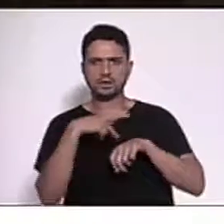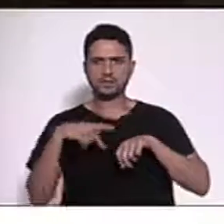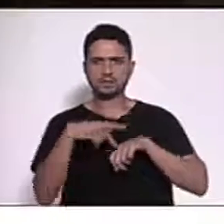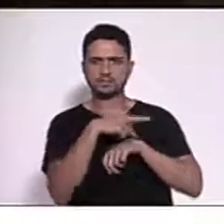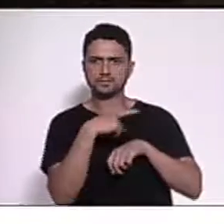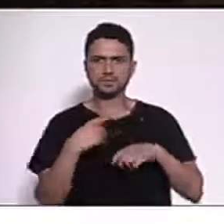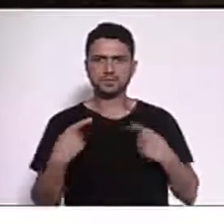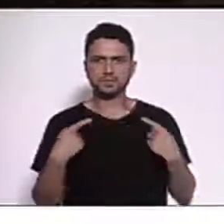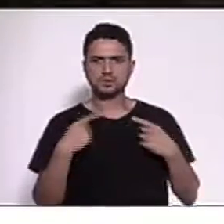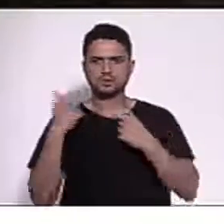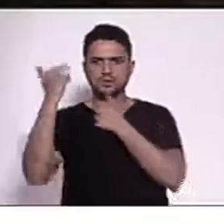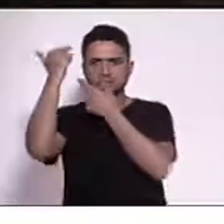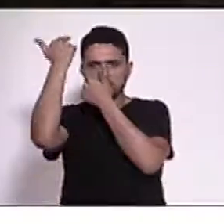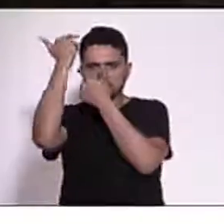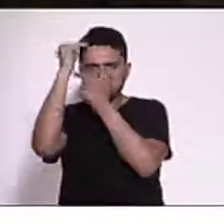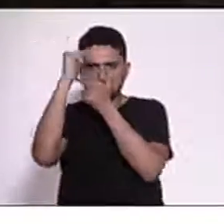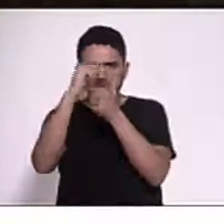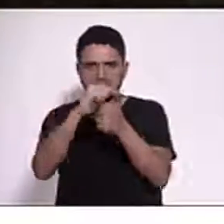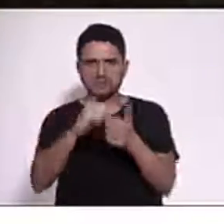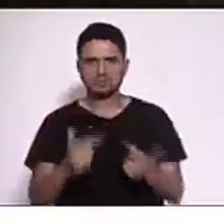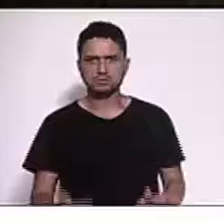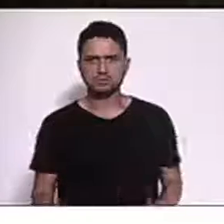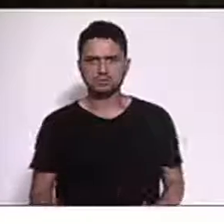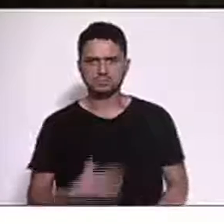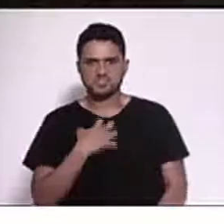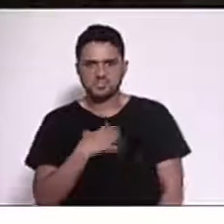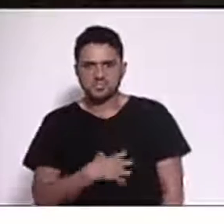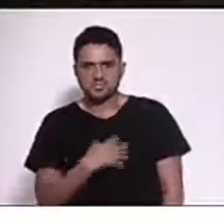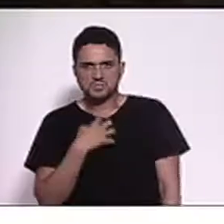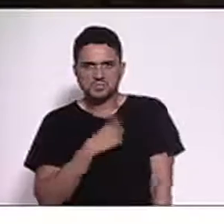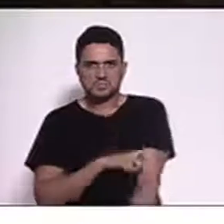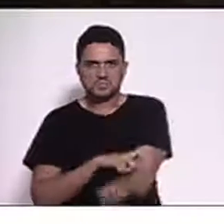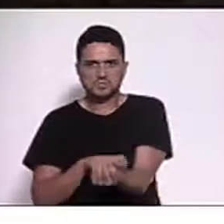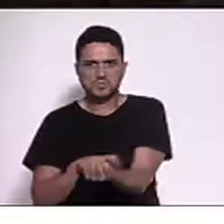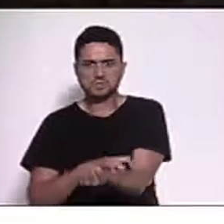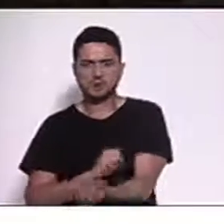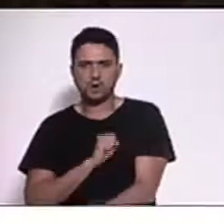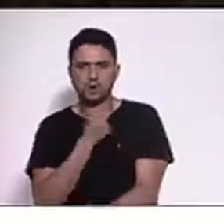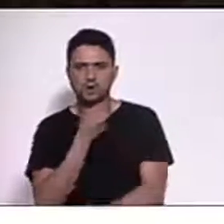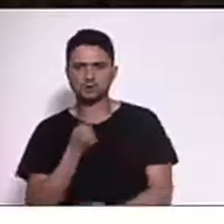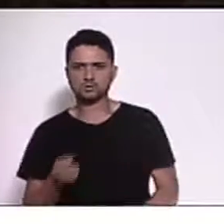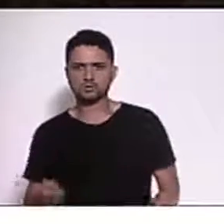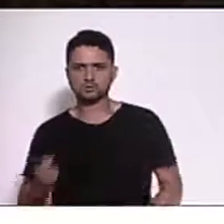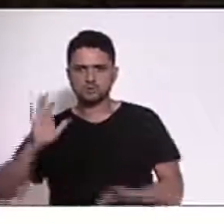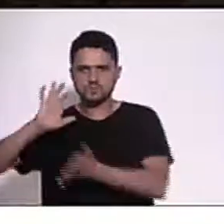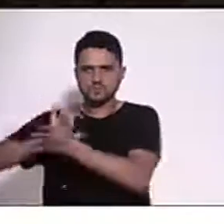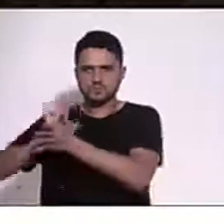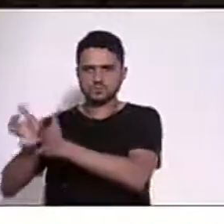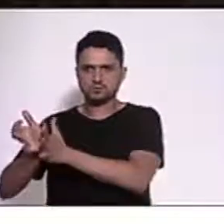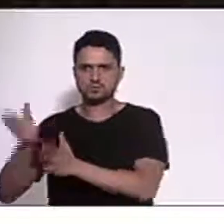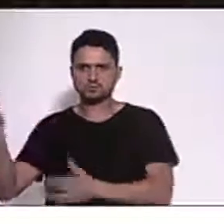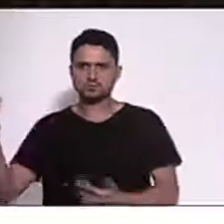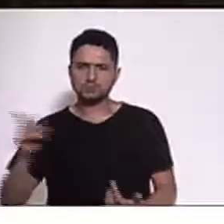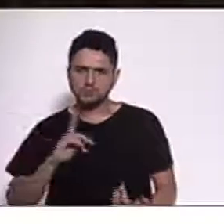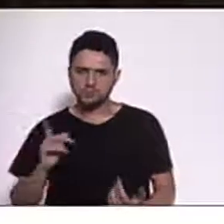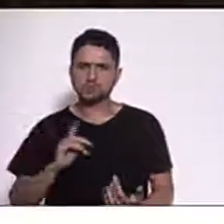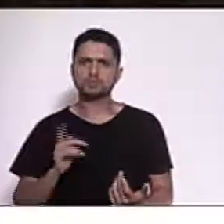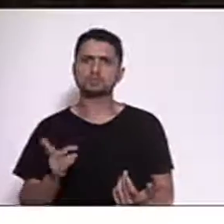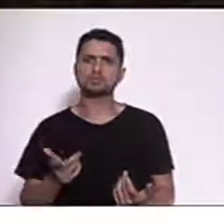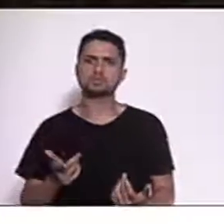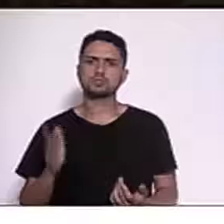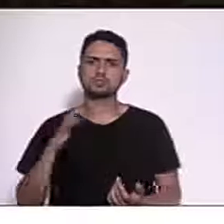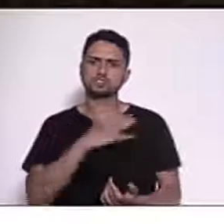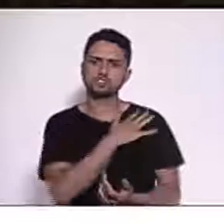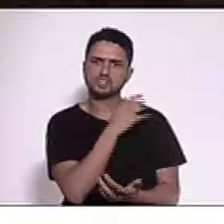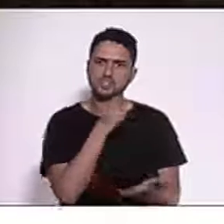mais conservadora, mais raivosa. Ou seja, uma ditadura que a gente já sabe quais